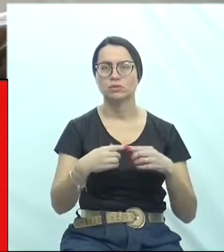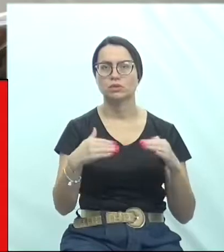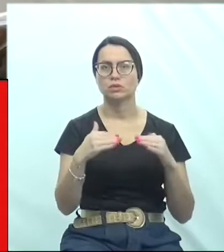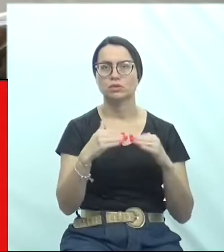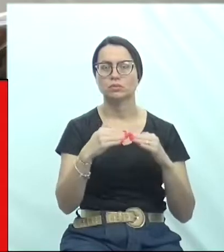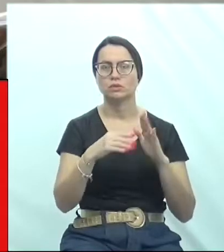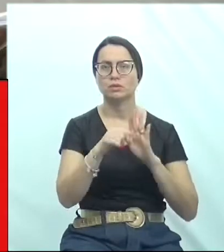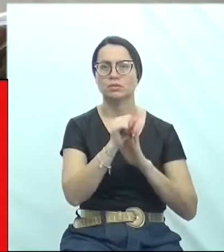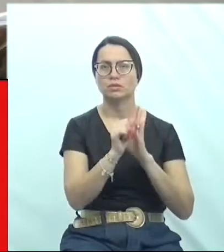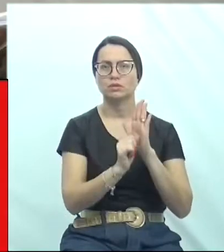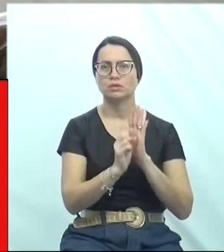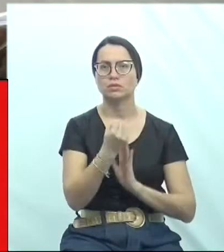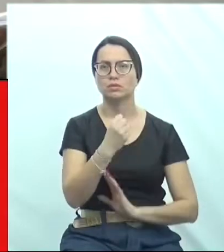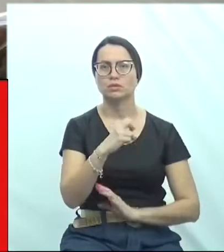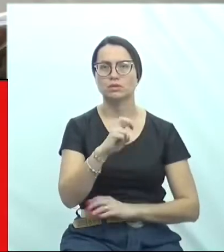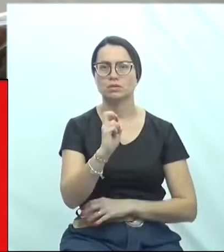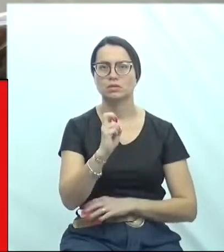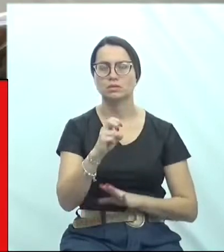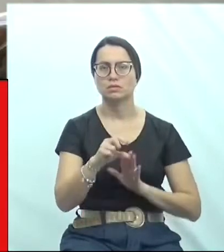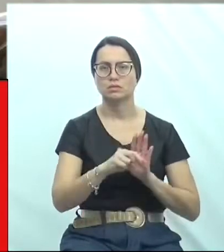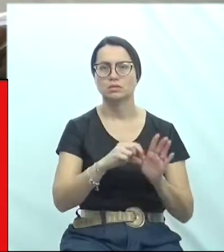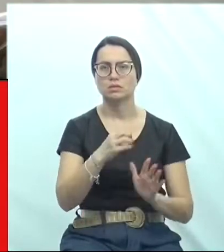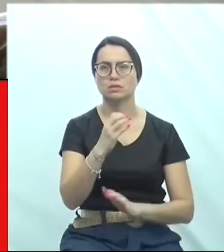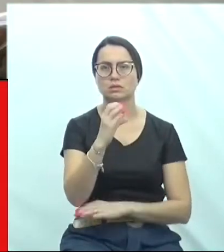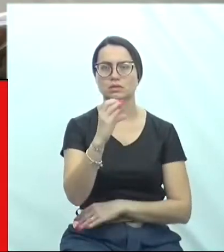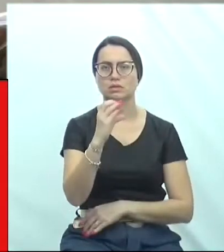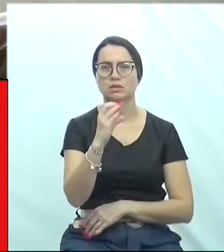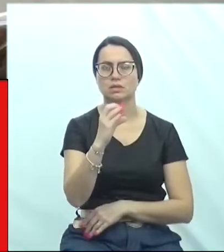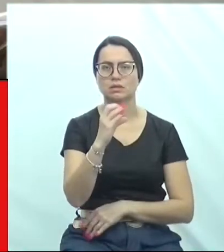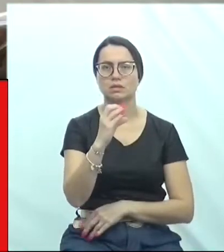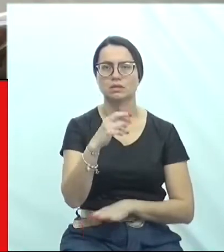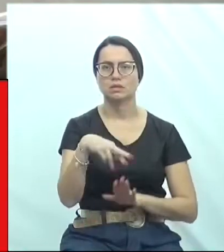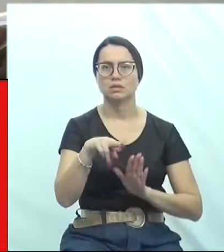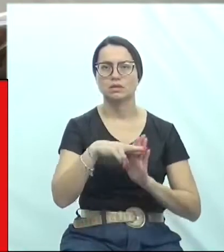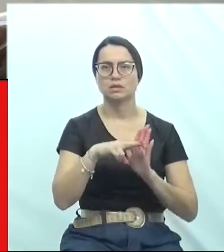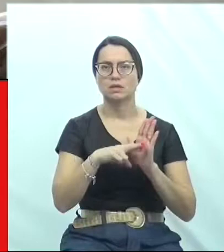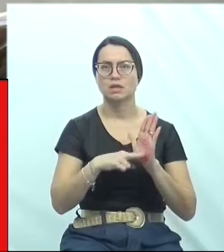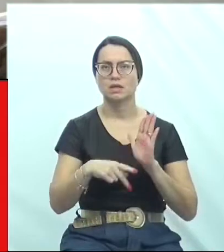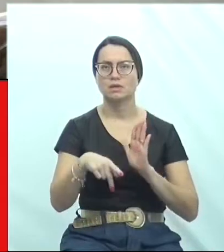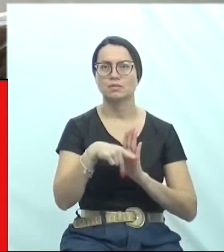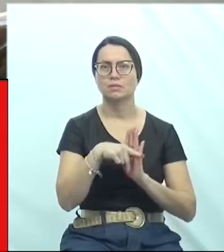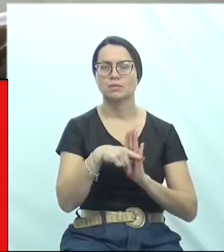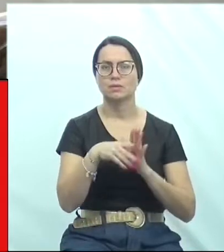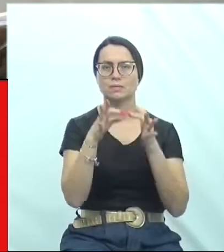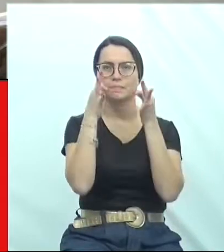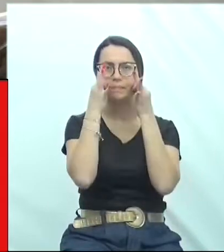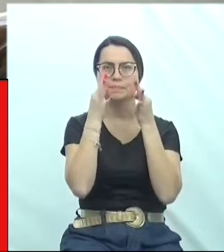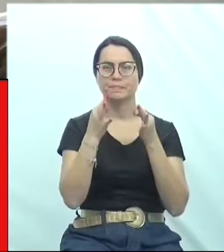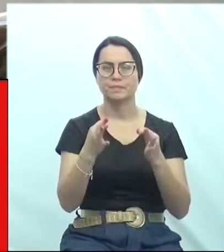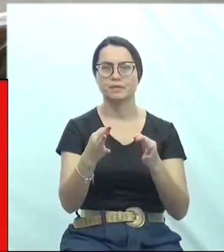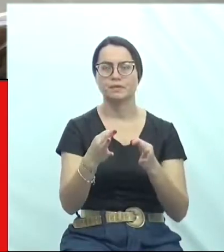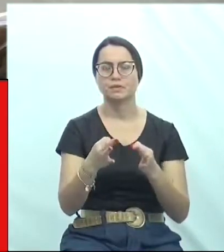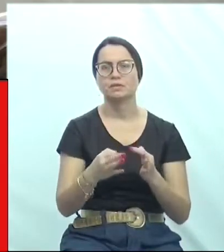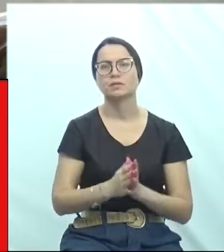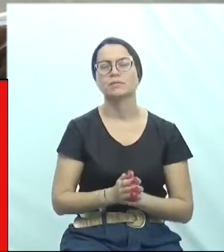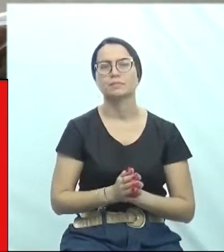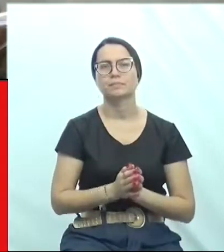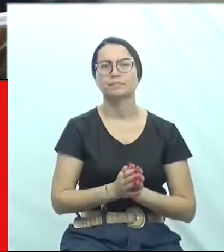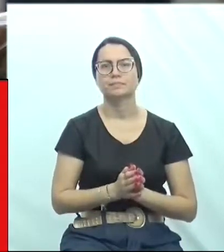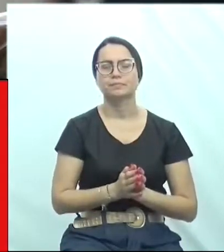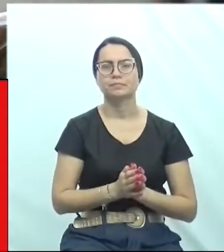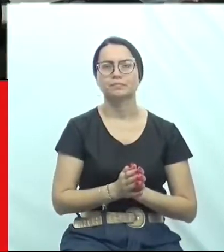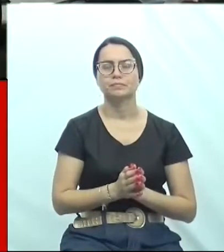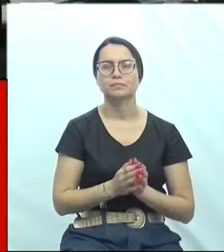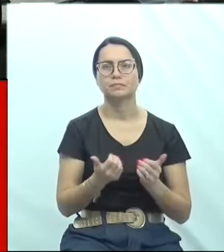26 de julho de 2022, conforme artigo 85, alínea C, do Regimento Interno. Atenciosamente, Thaís Valim, assessora parlamentar.